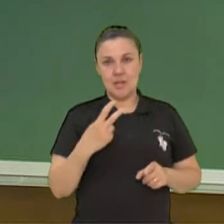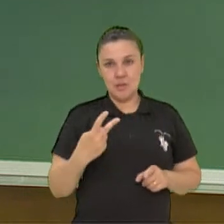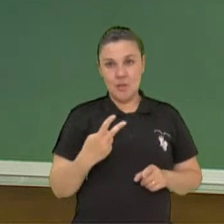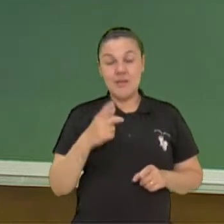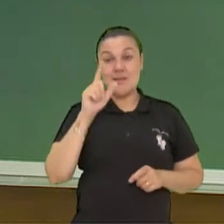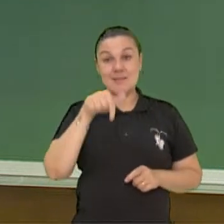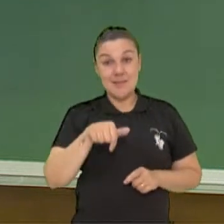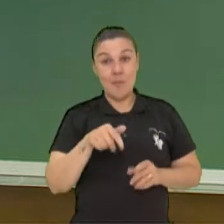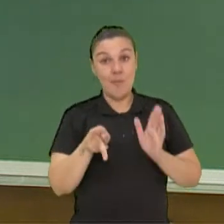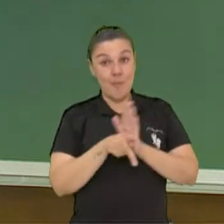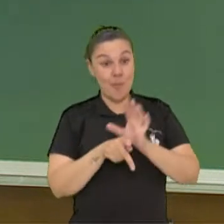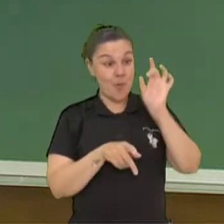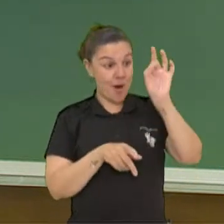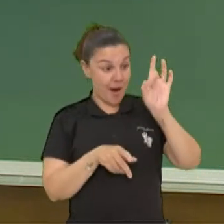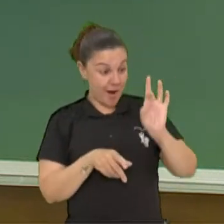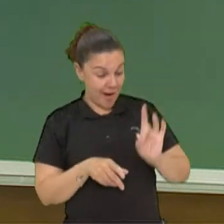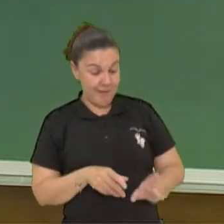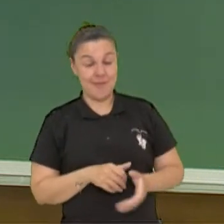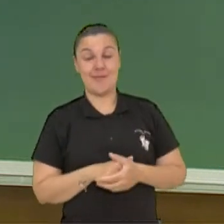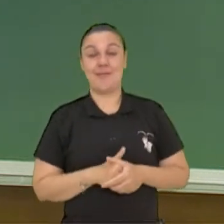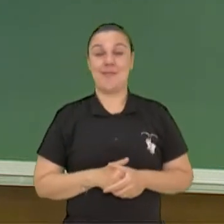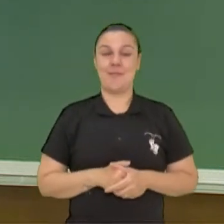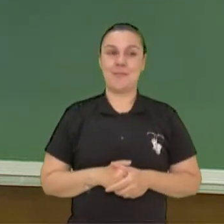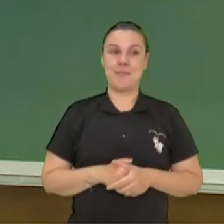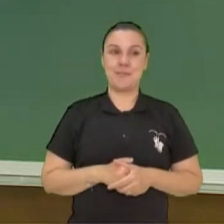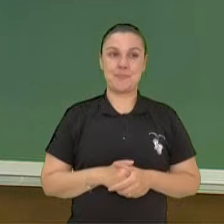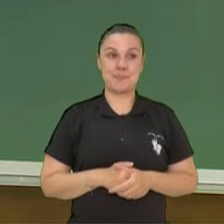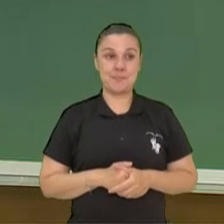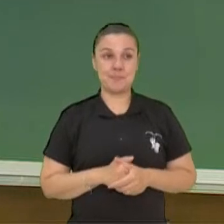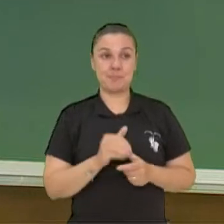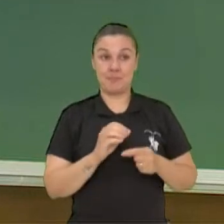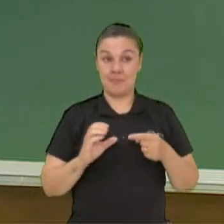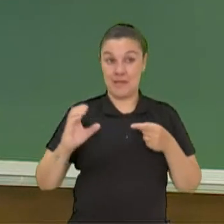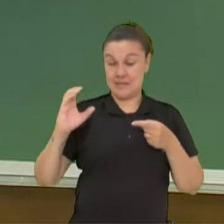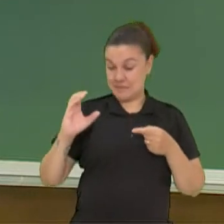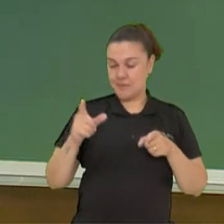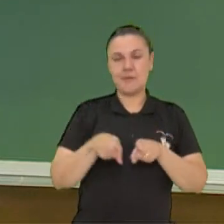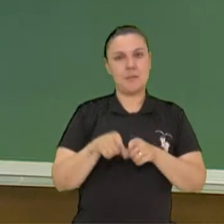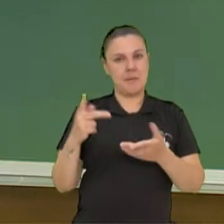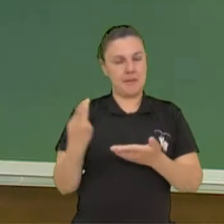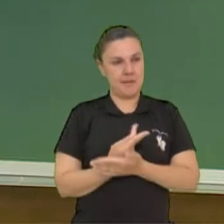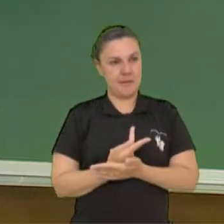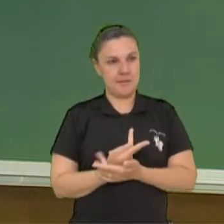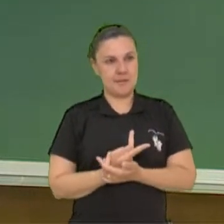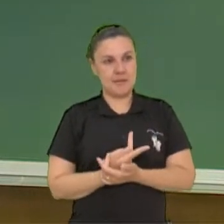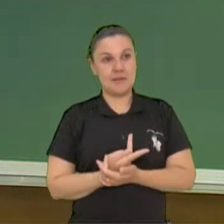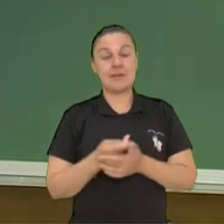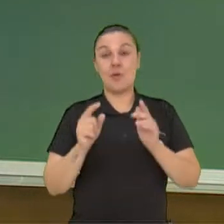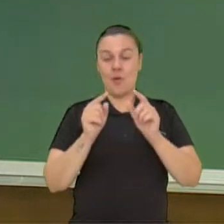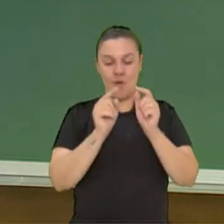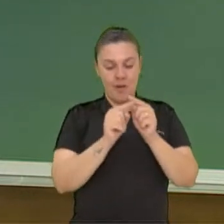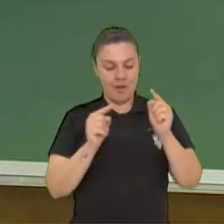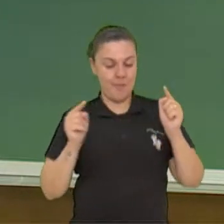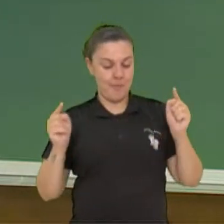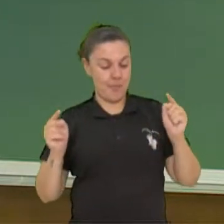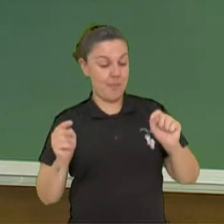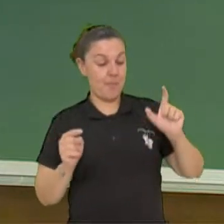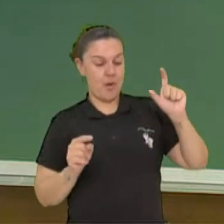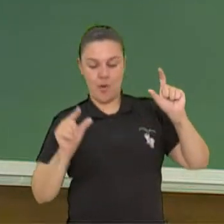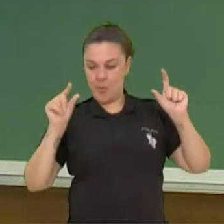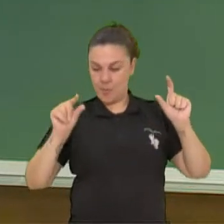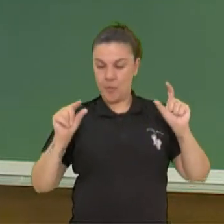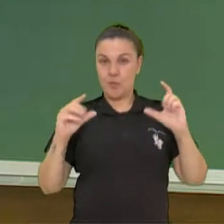está relacionada à dispersão total. O desvio é relacionada a cada um dos valores. Lembra quando a gente começou lá a falar de desvio? A gente falou, olha, o desvio,